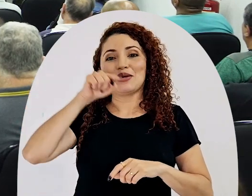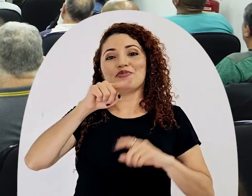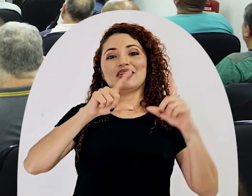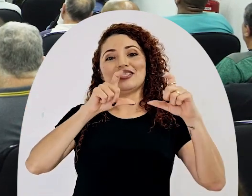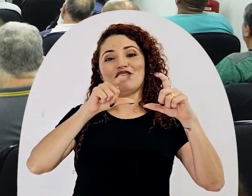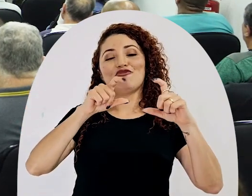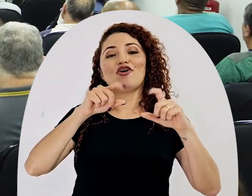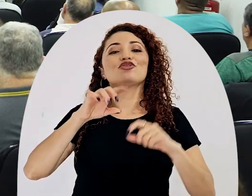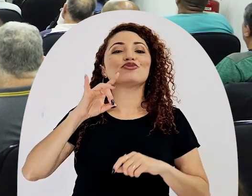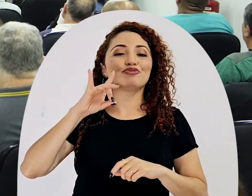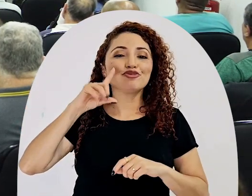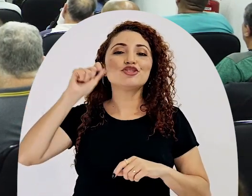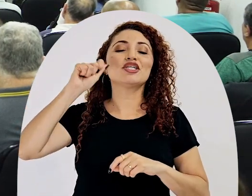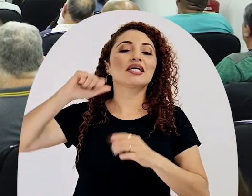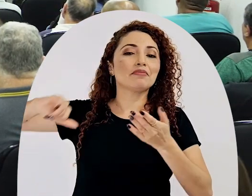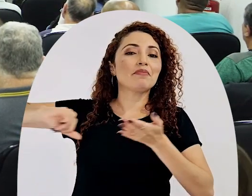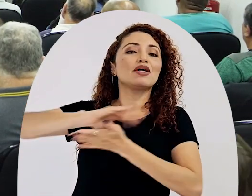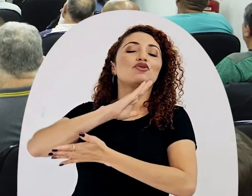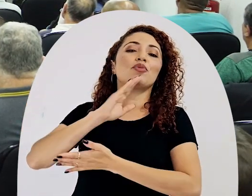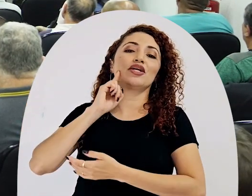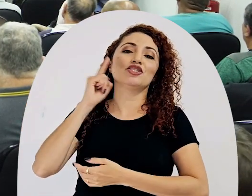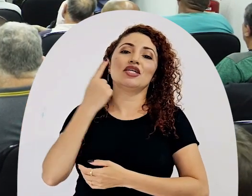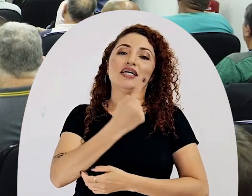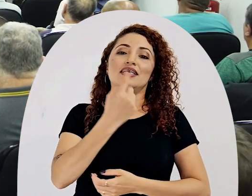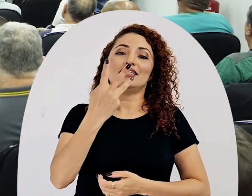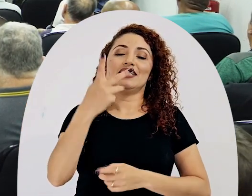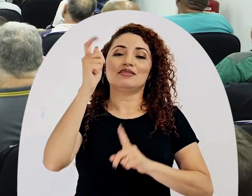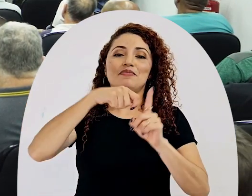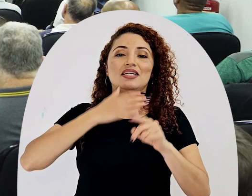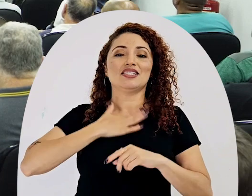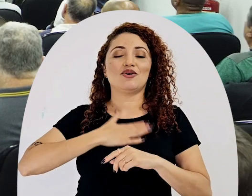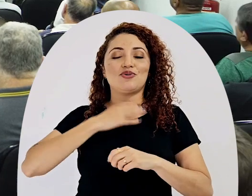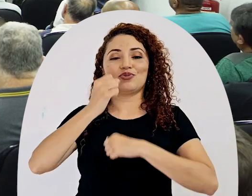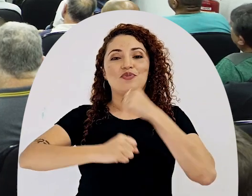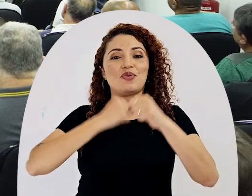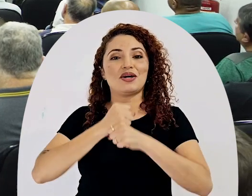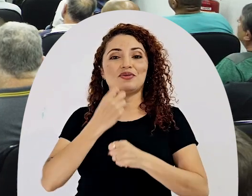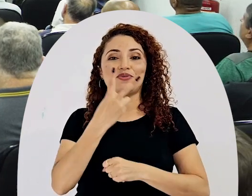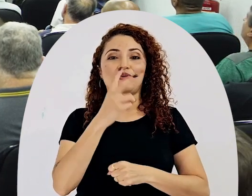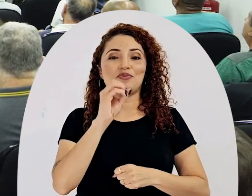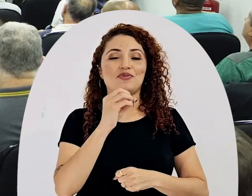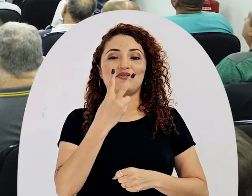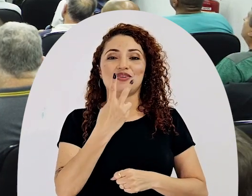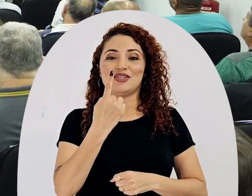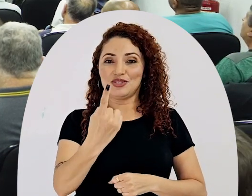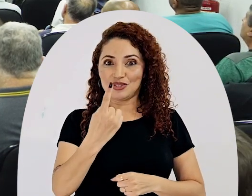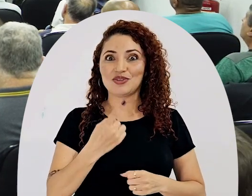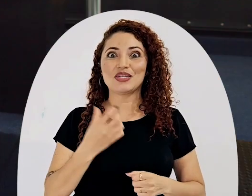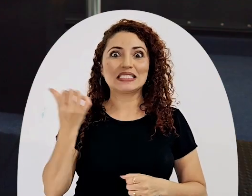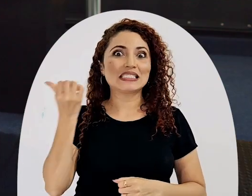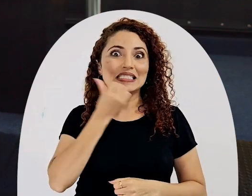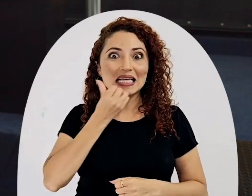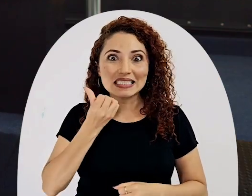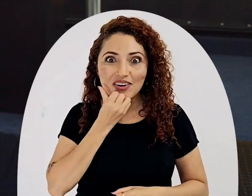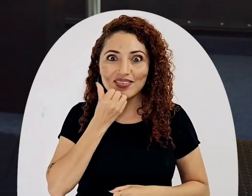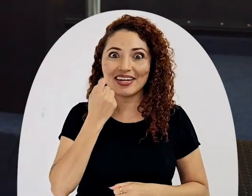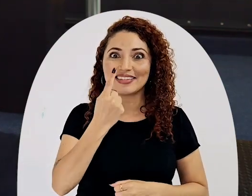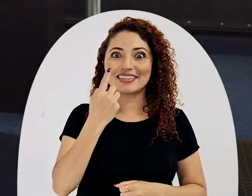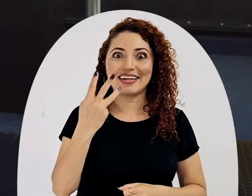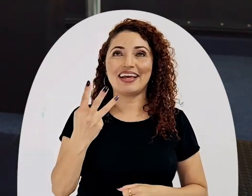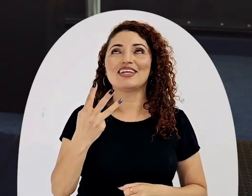embora. 13 de agosto de 2021. Era uma sexta-feira